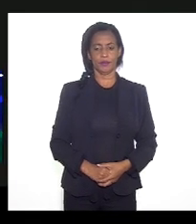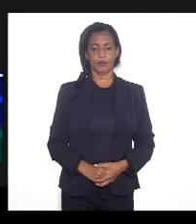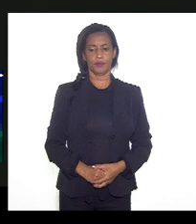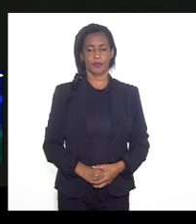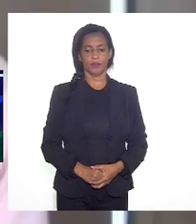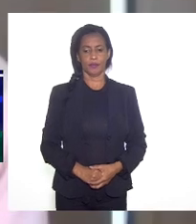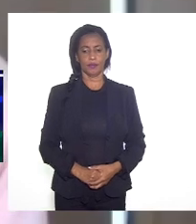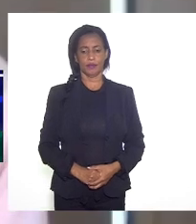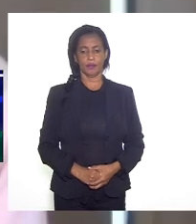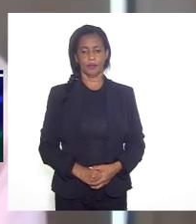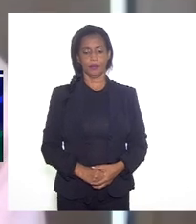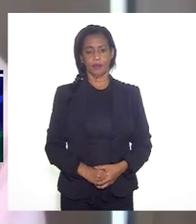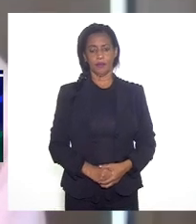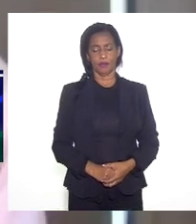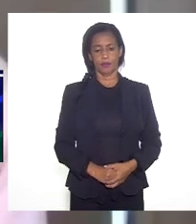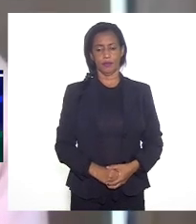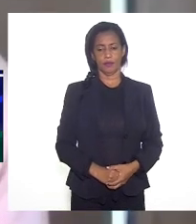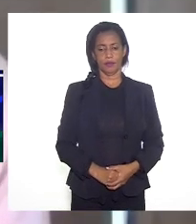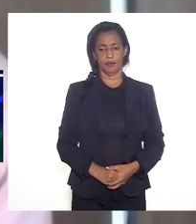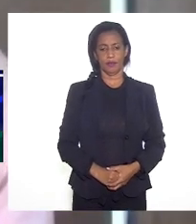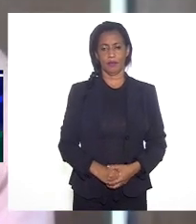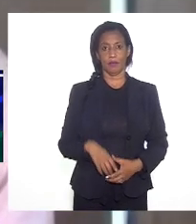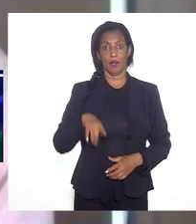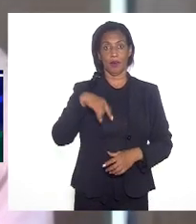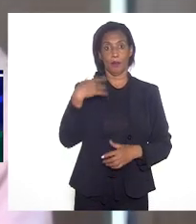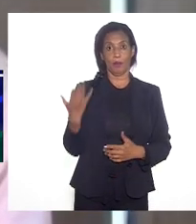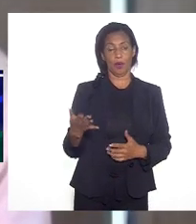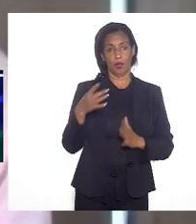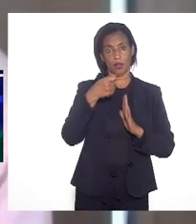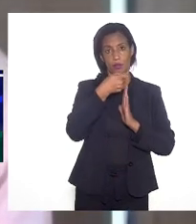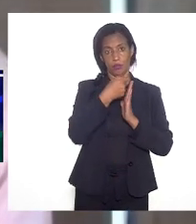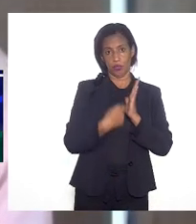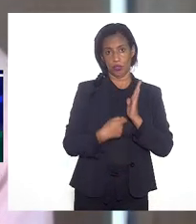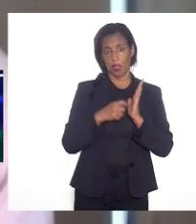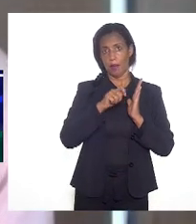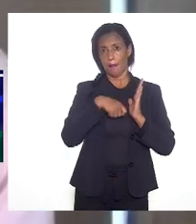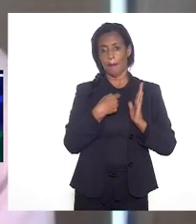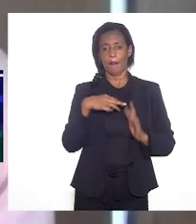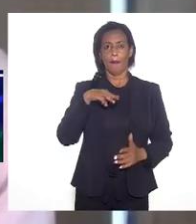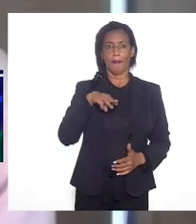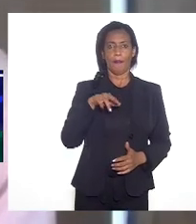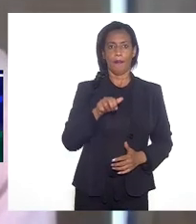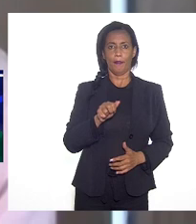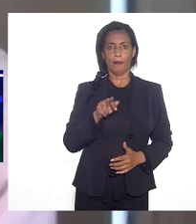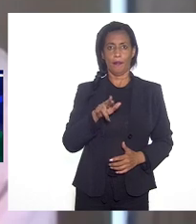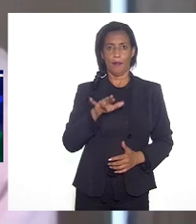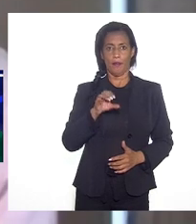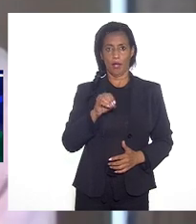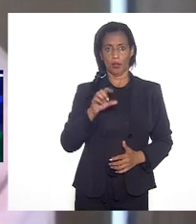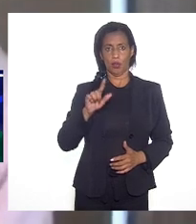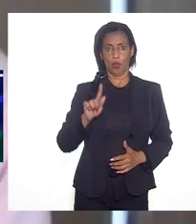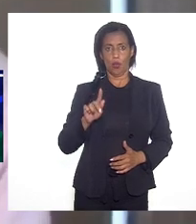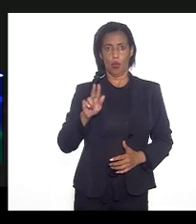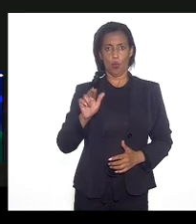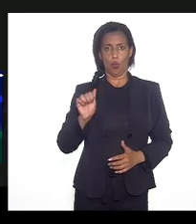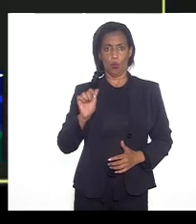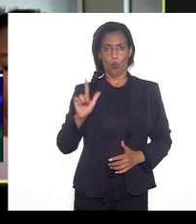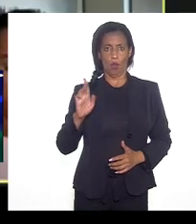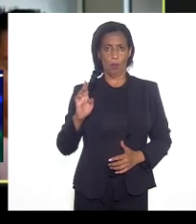Próximo inscrito para declaração de voto é o deputado Márcio Galberto.